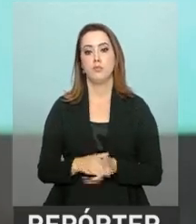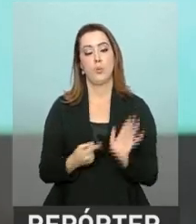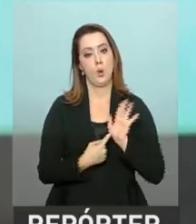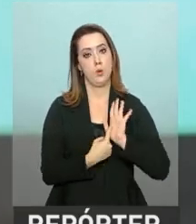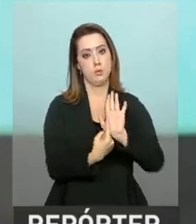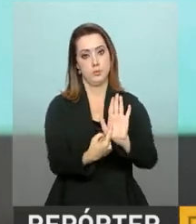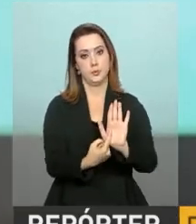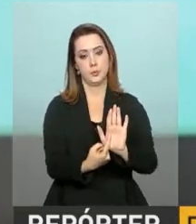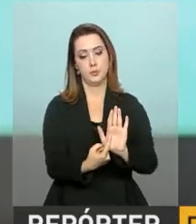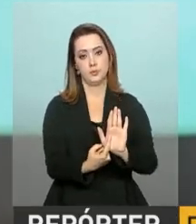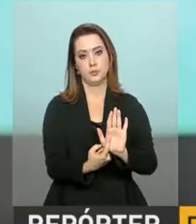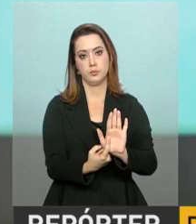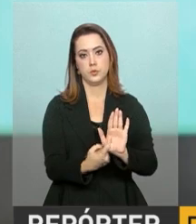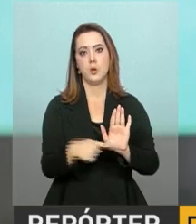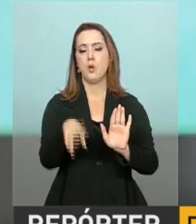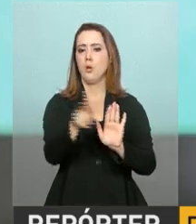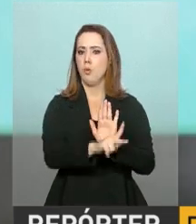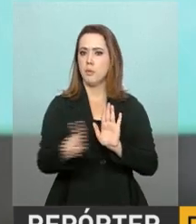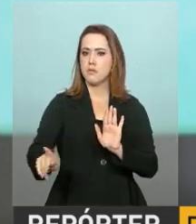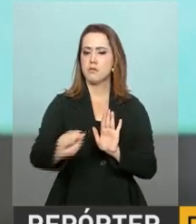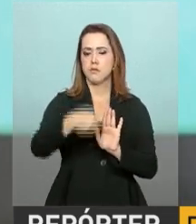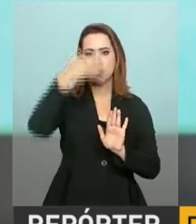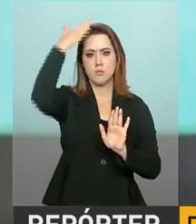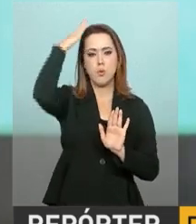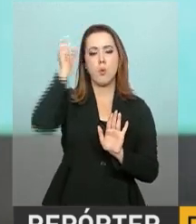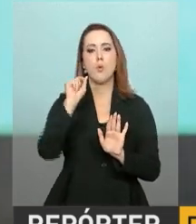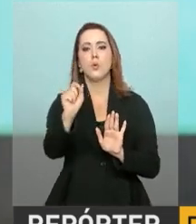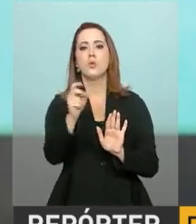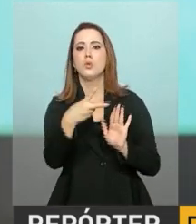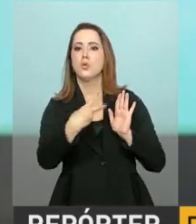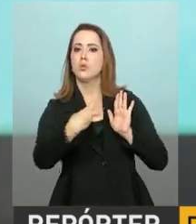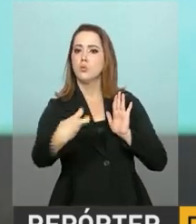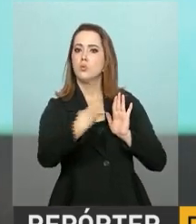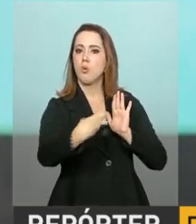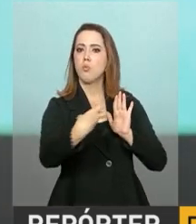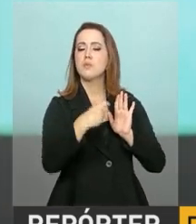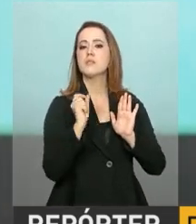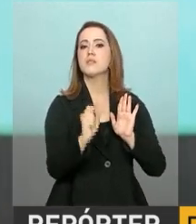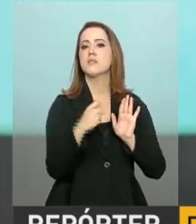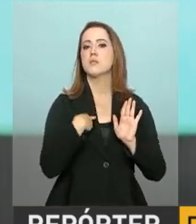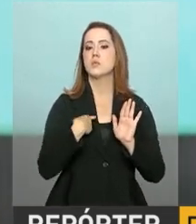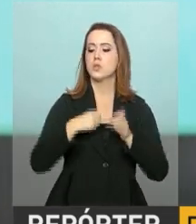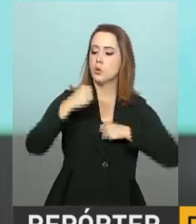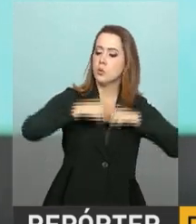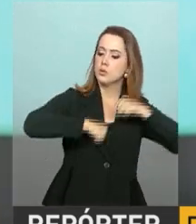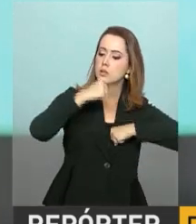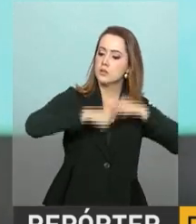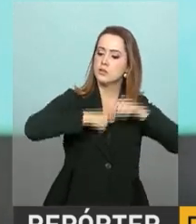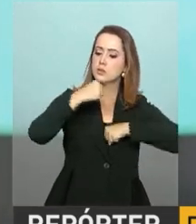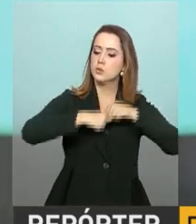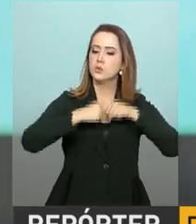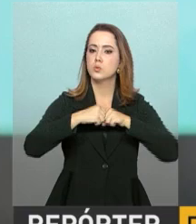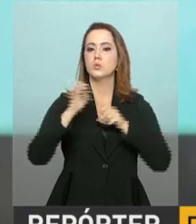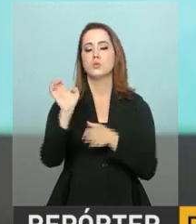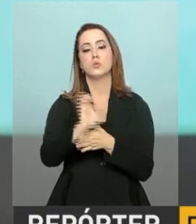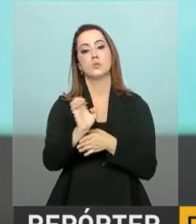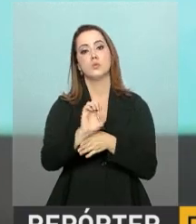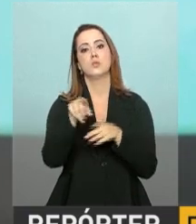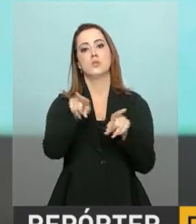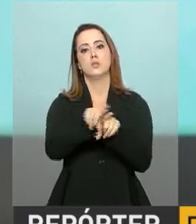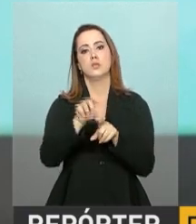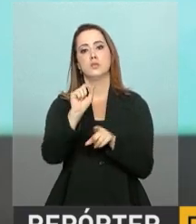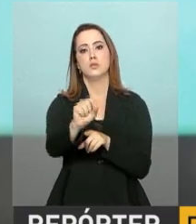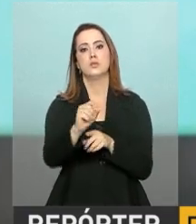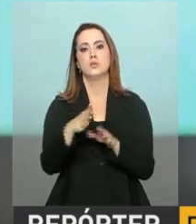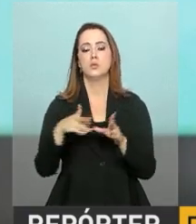Apresentamos ao presidente Temer uma radiografia da indústria nos estados, das dificuldades que tem enfrentado,